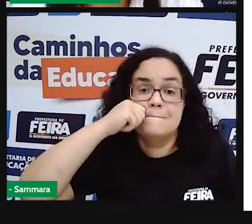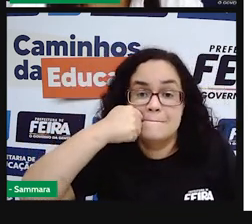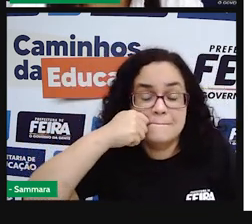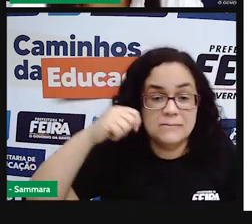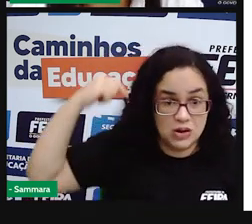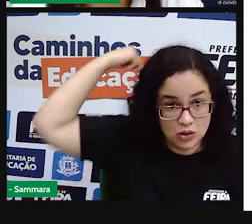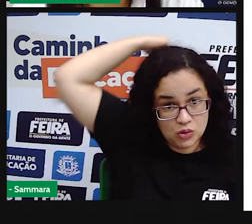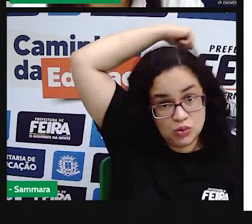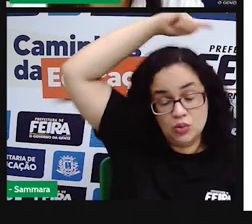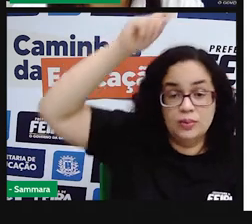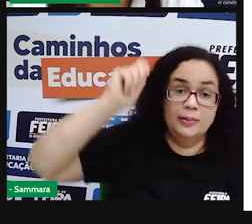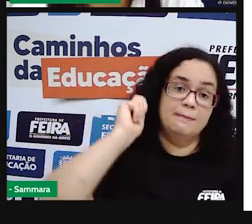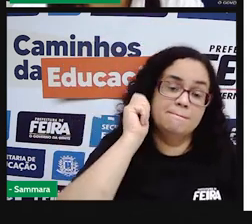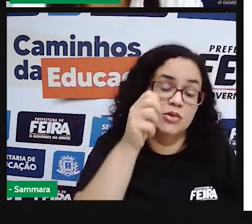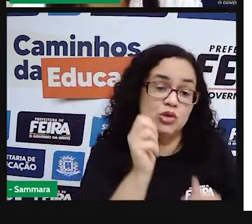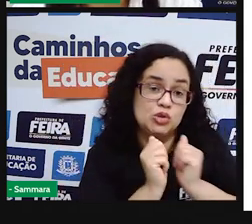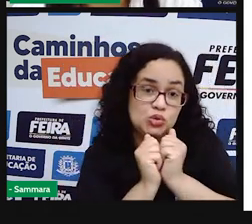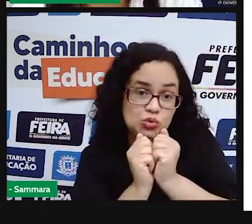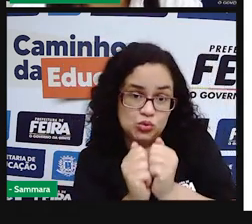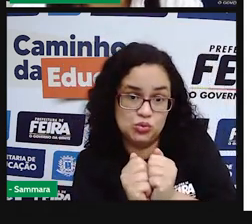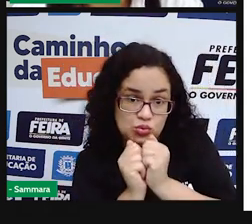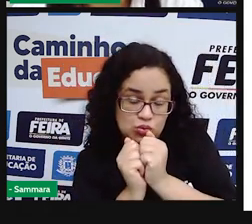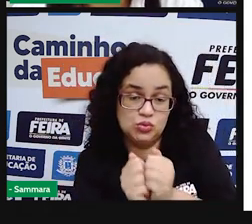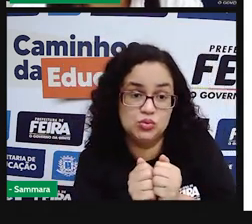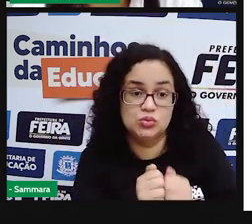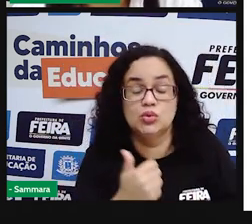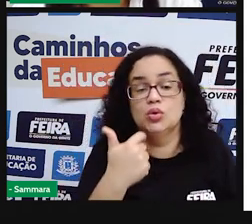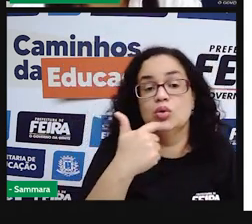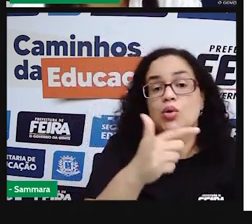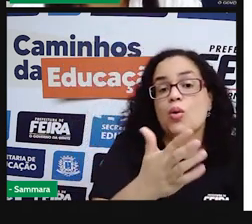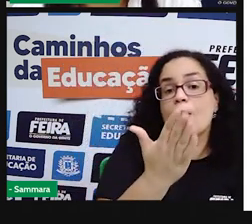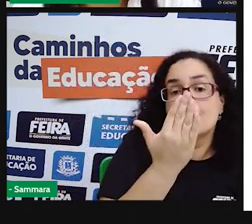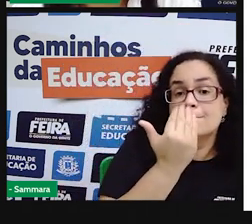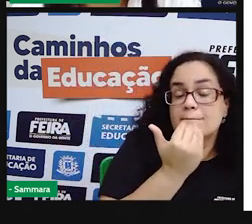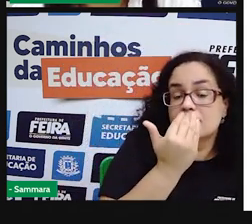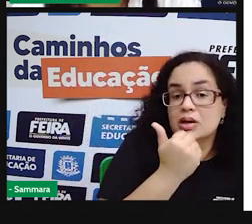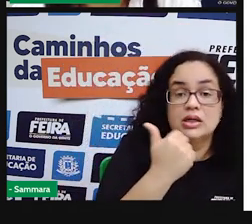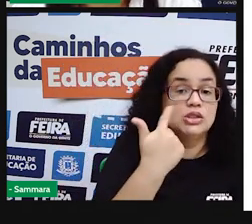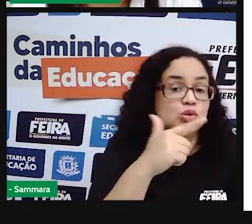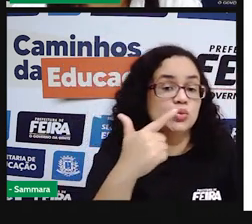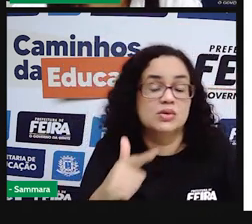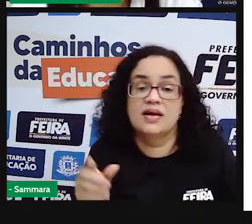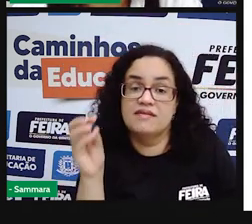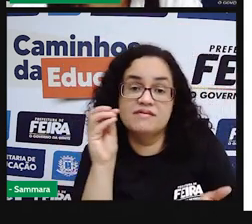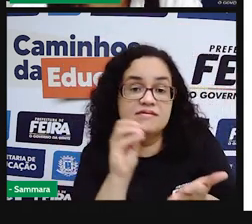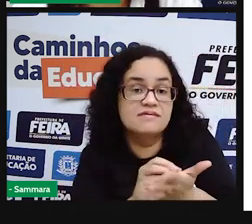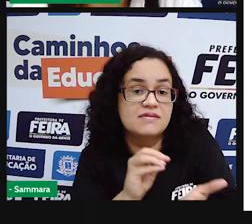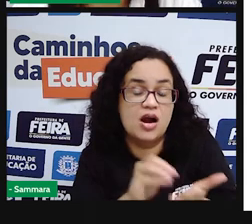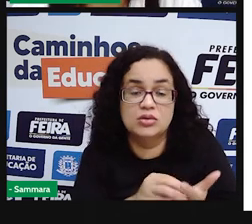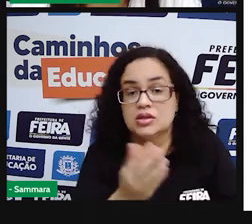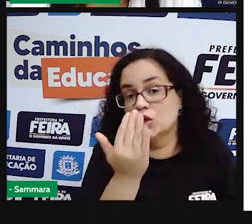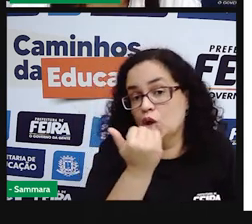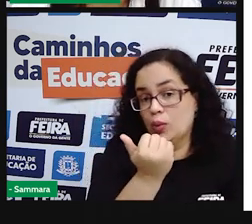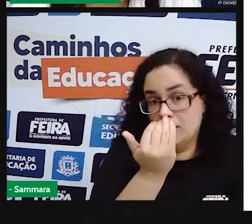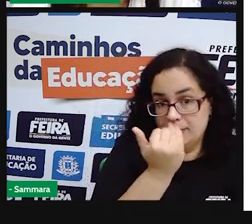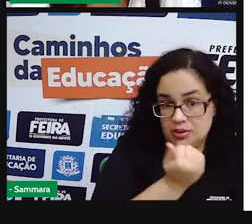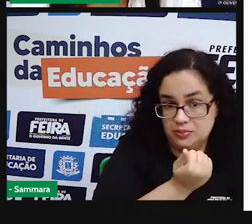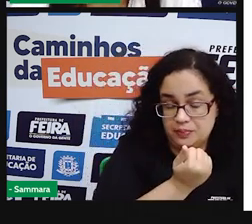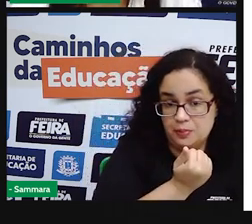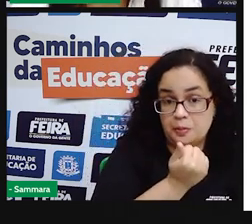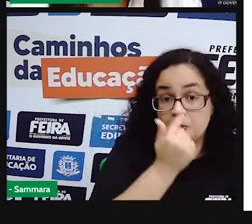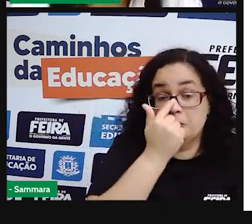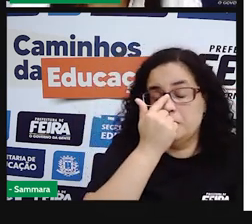benzido é deixado junto com outros mantimentos para que nunca falte comida na casa. E aí o santo